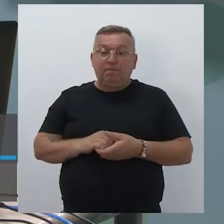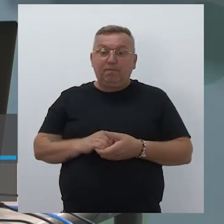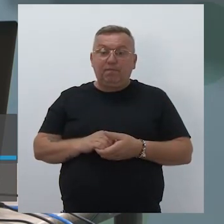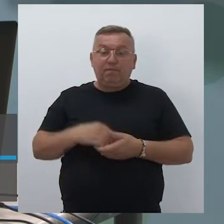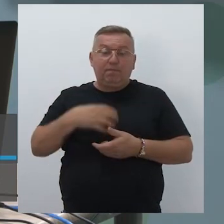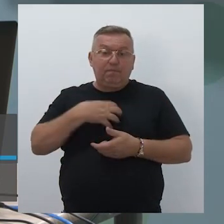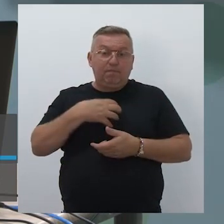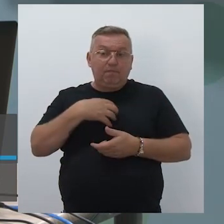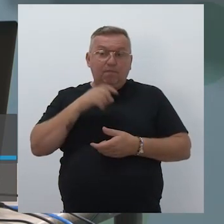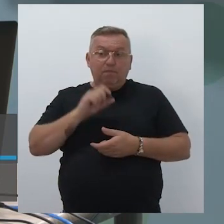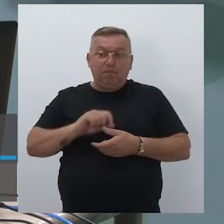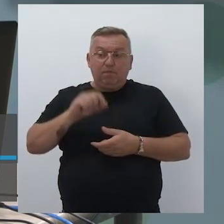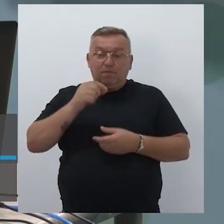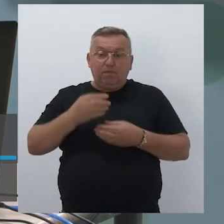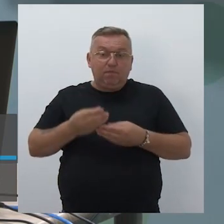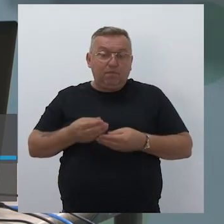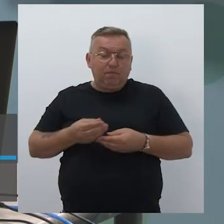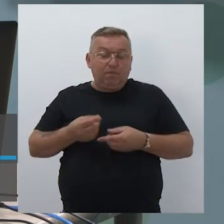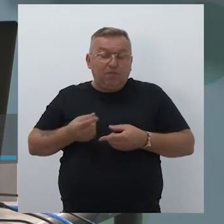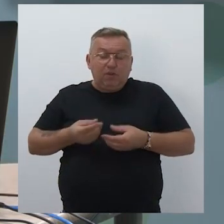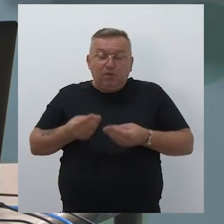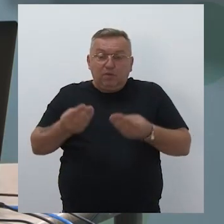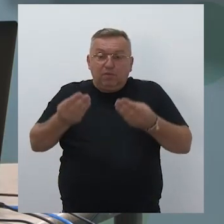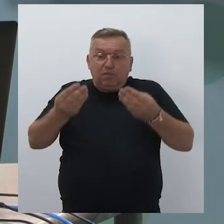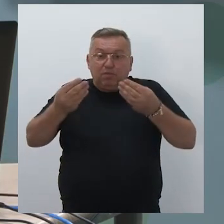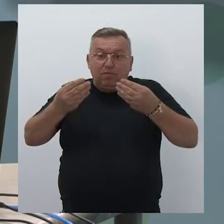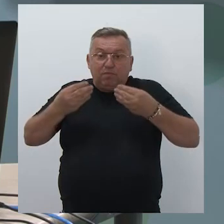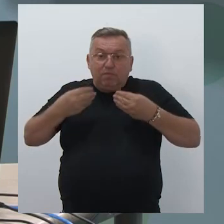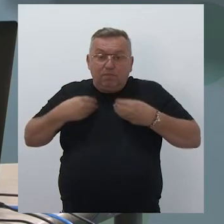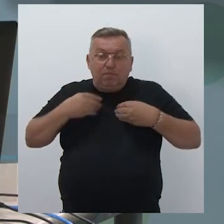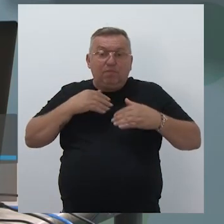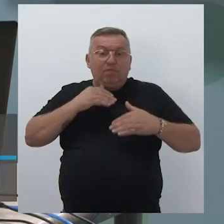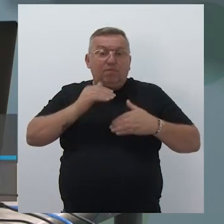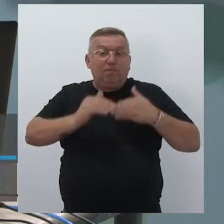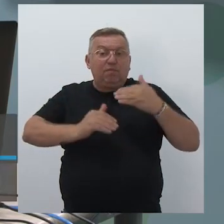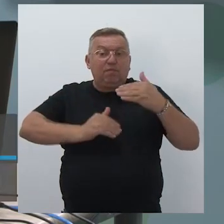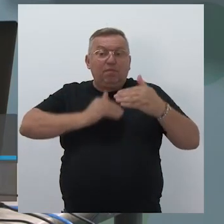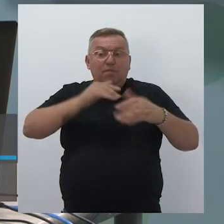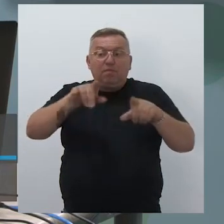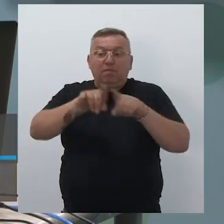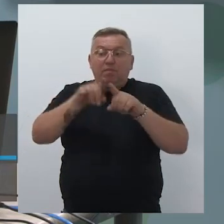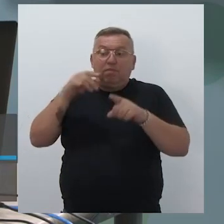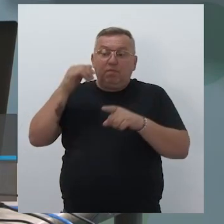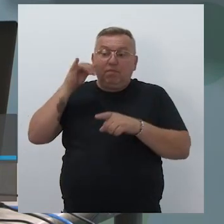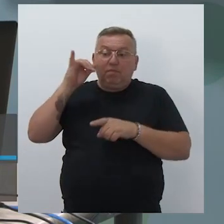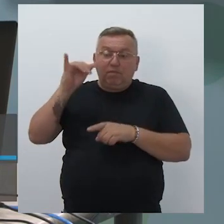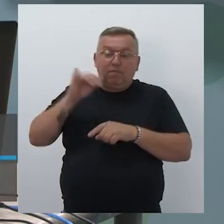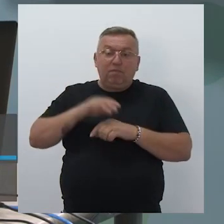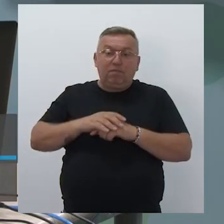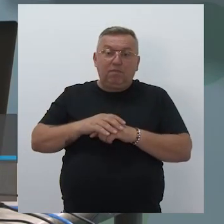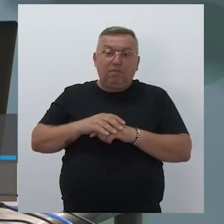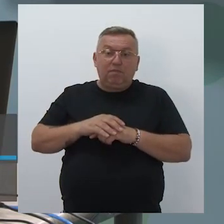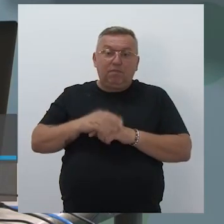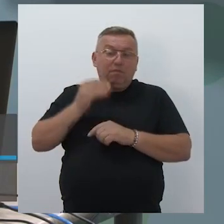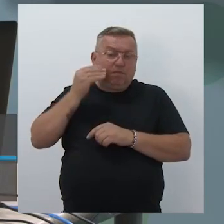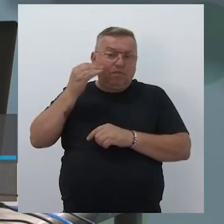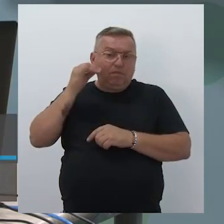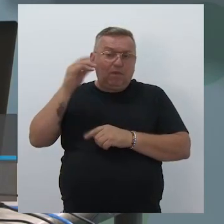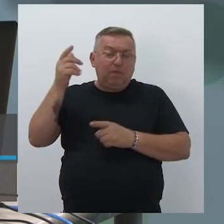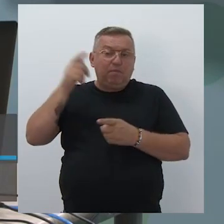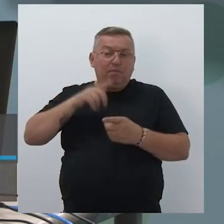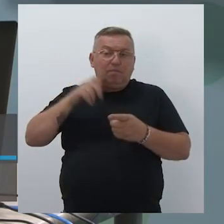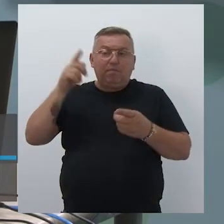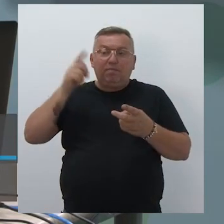no sentido de enriquecer, né, o processo e evitar, a gente tentou evitar